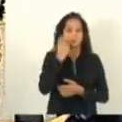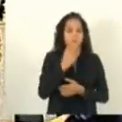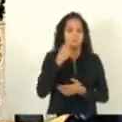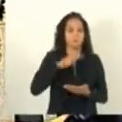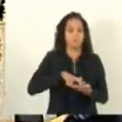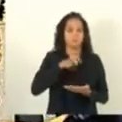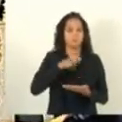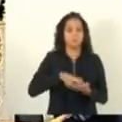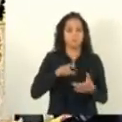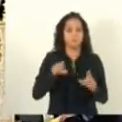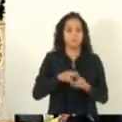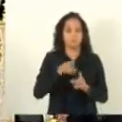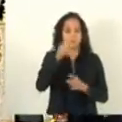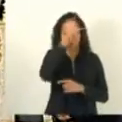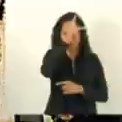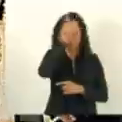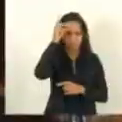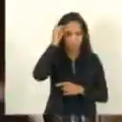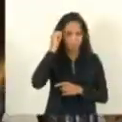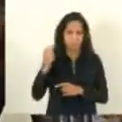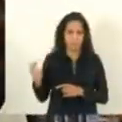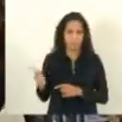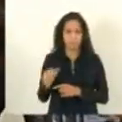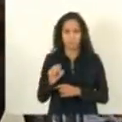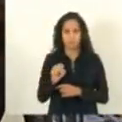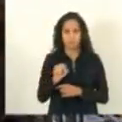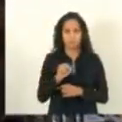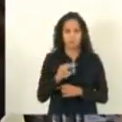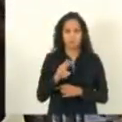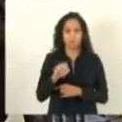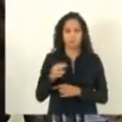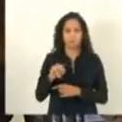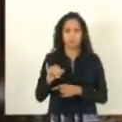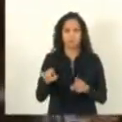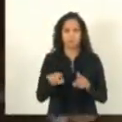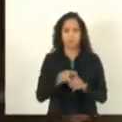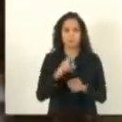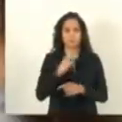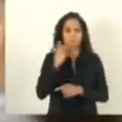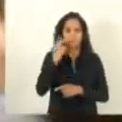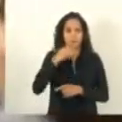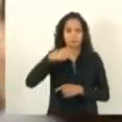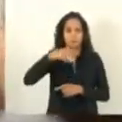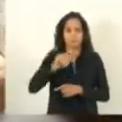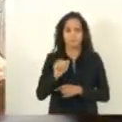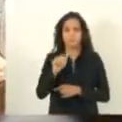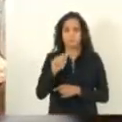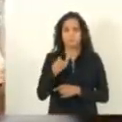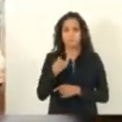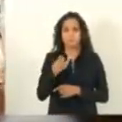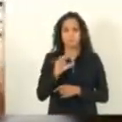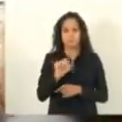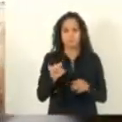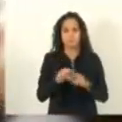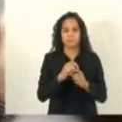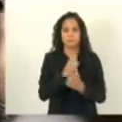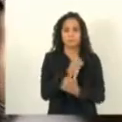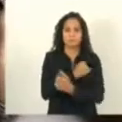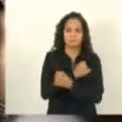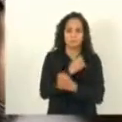Alegre, do vice-prefeito Silvani, do vereador Maurício, mandar um abraço para o nosso prefeito